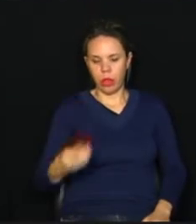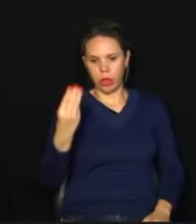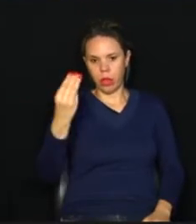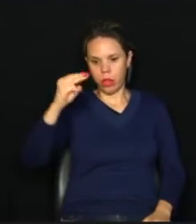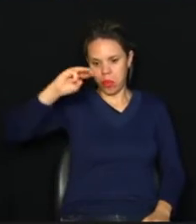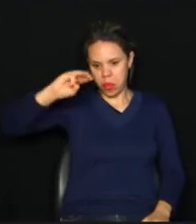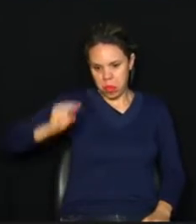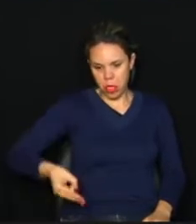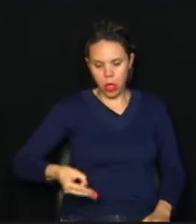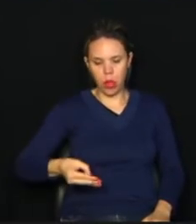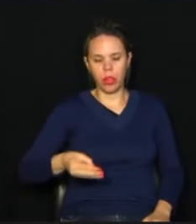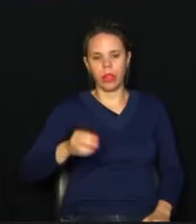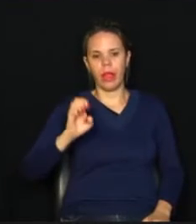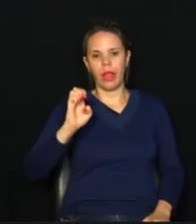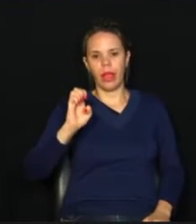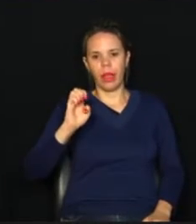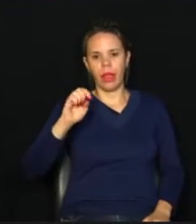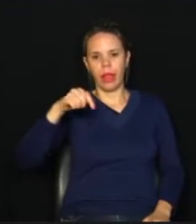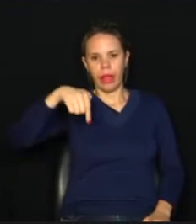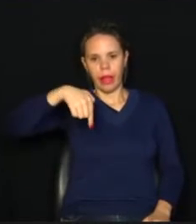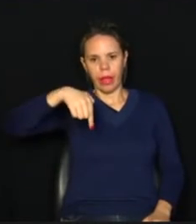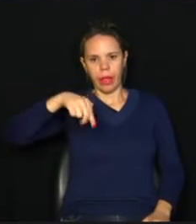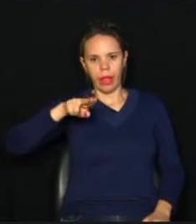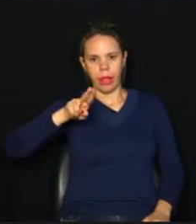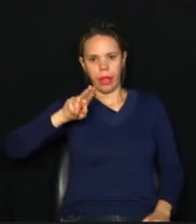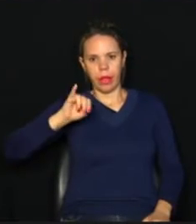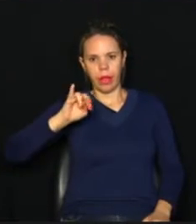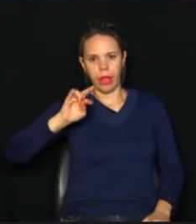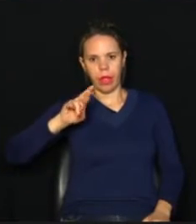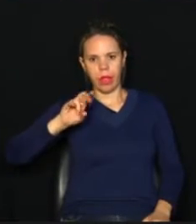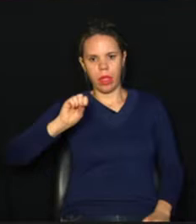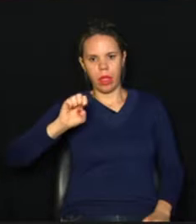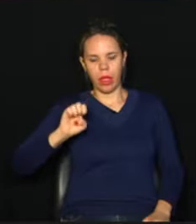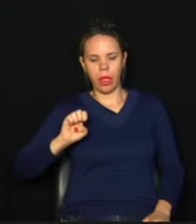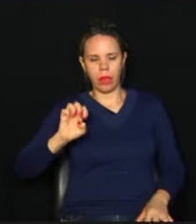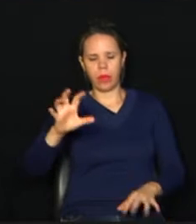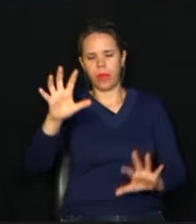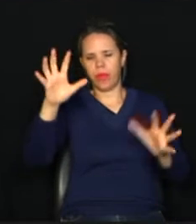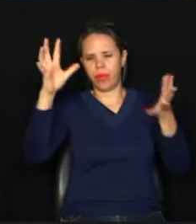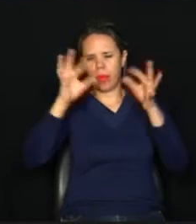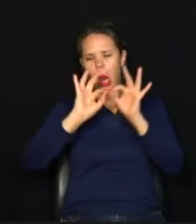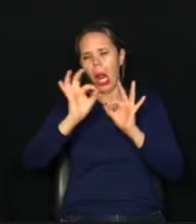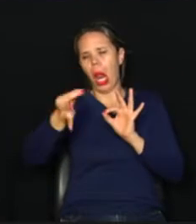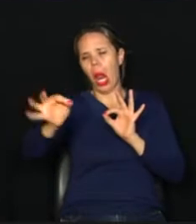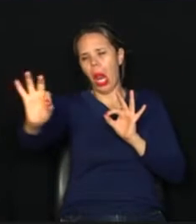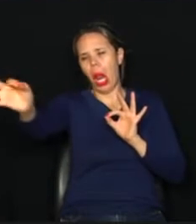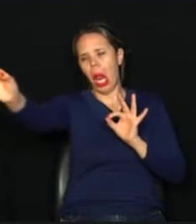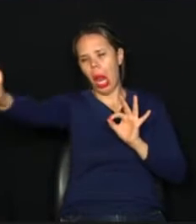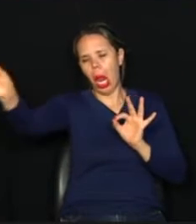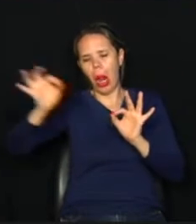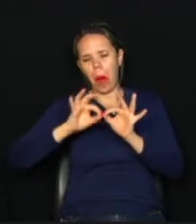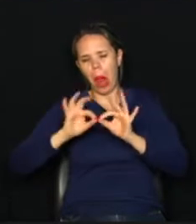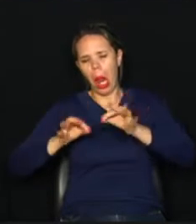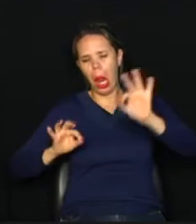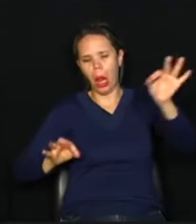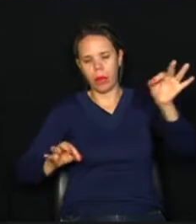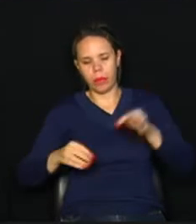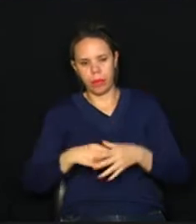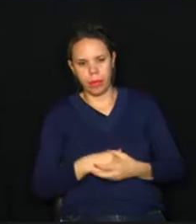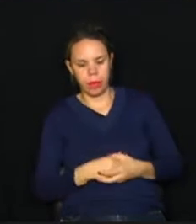né? Uma cobertura de florestas aí, então é uma área considerável.